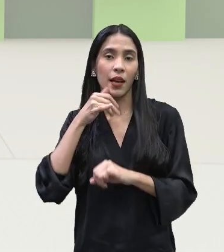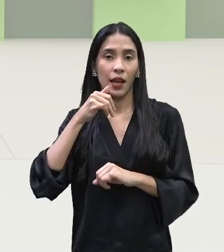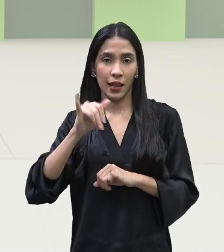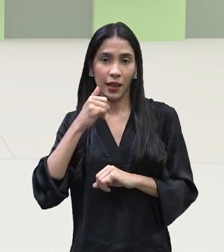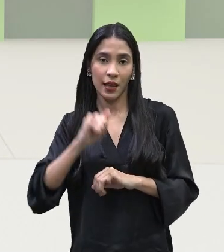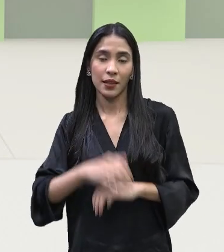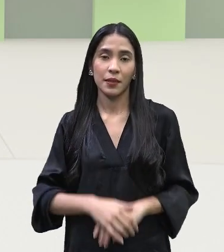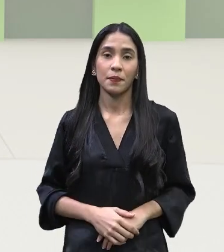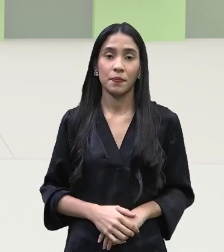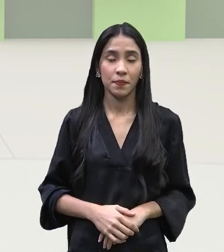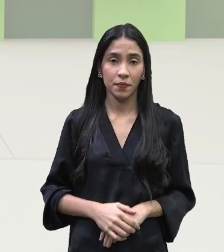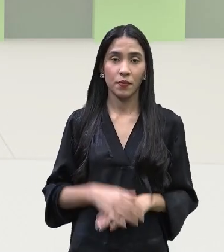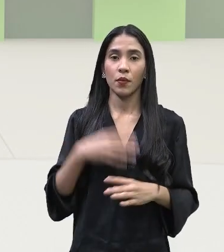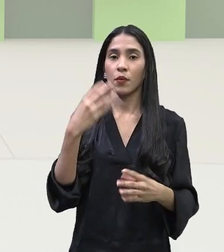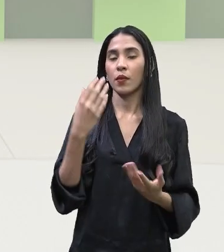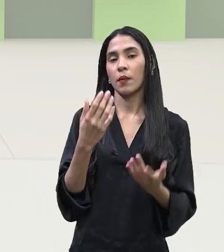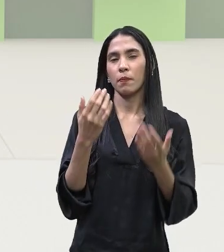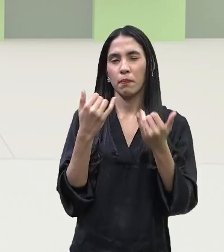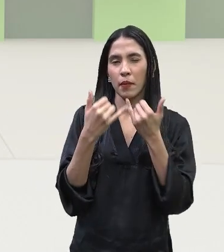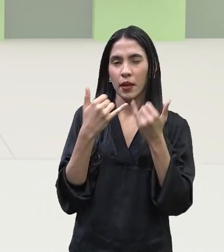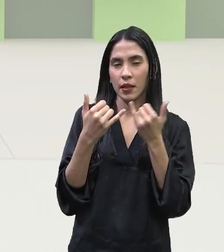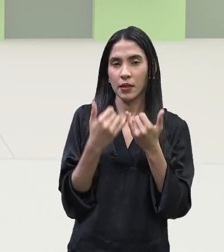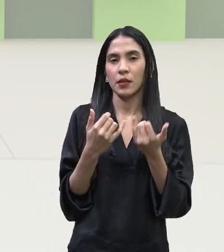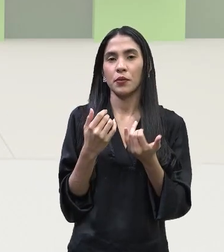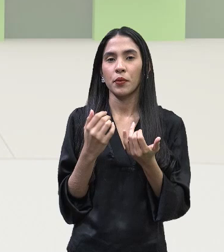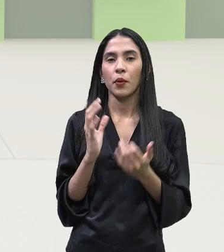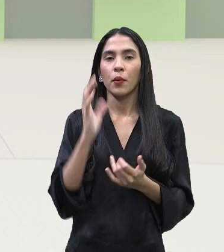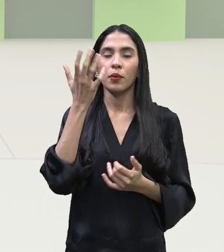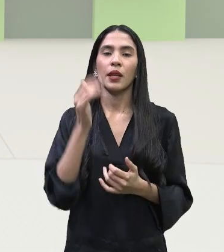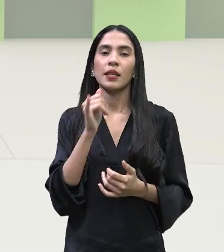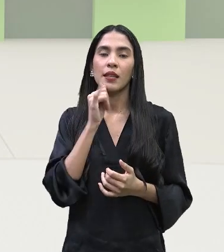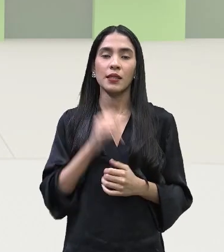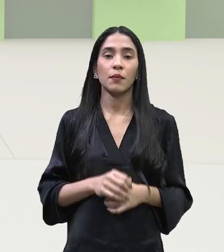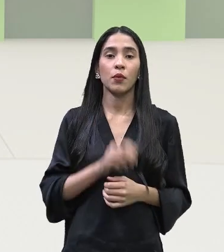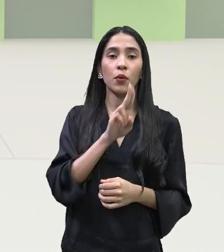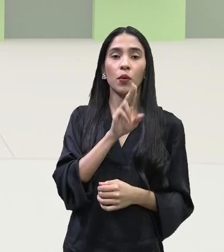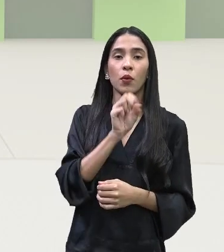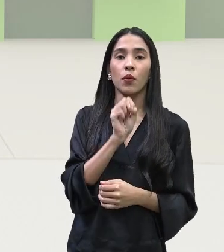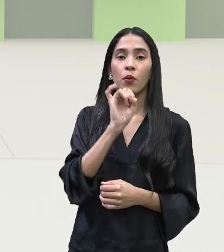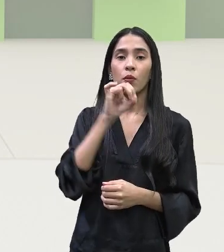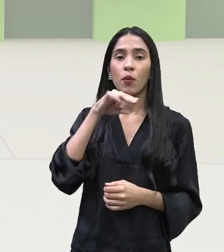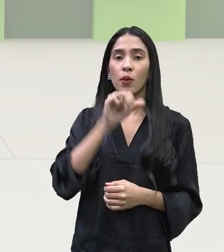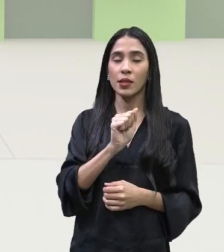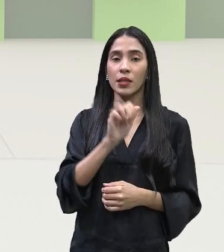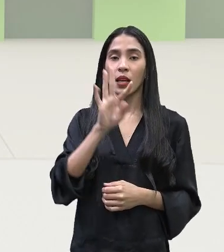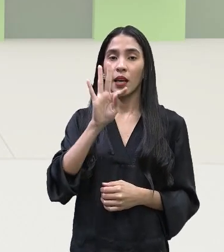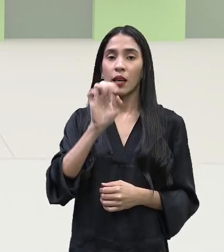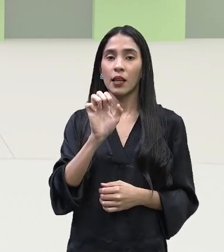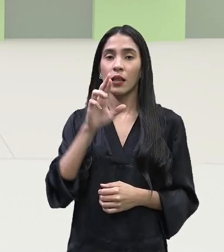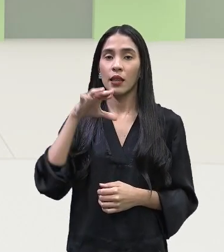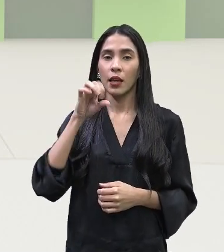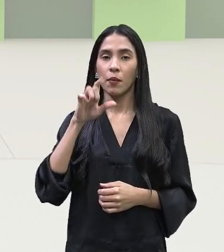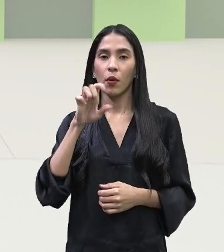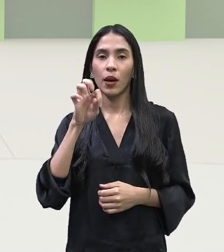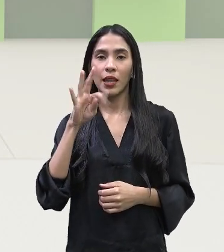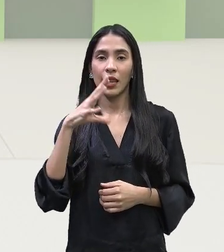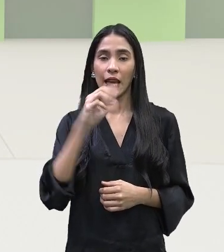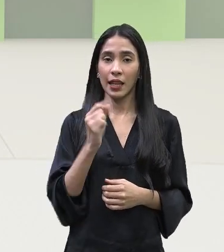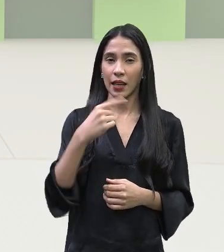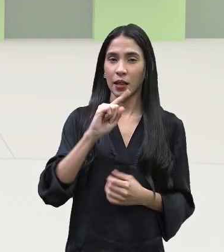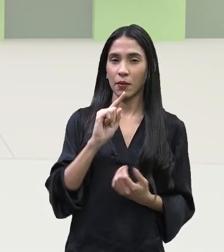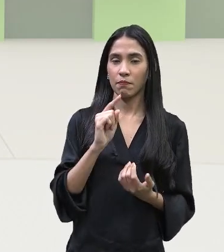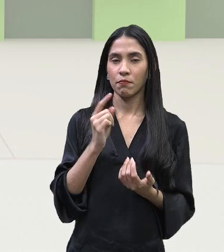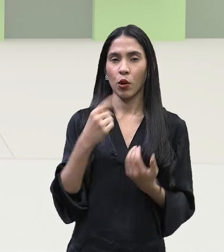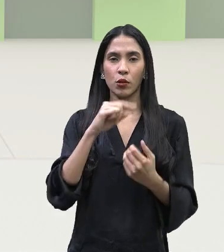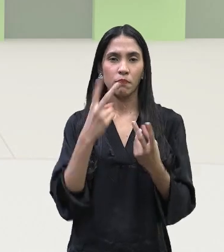elétrica, de forma semelhante ao que acontece em uma usina termoelétrica, que é mais ou menos como a gente consegue